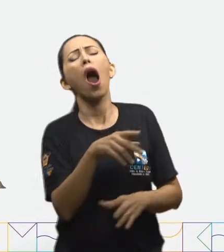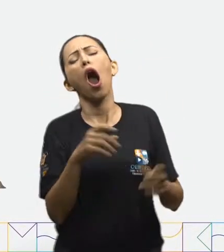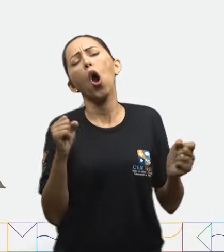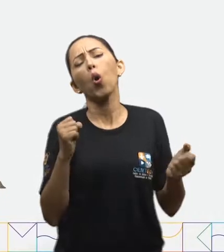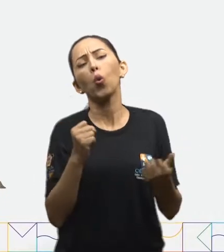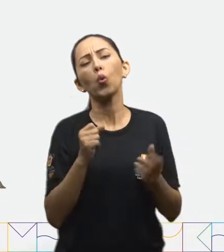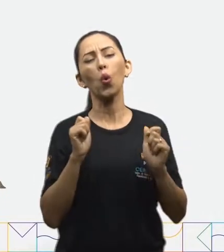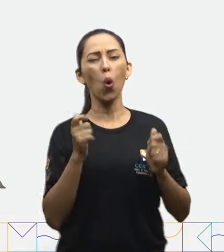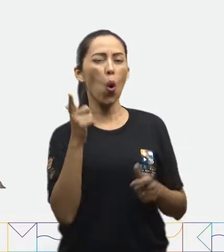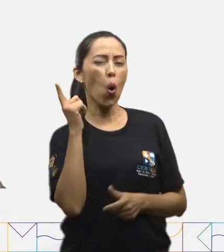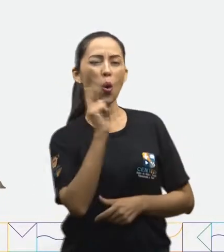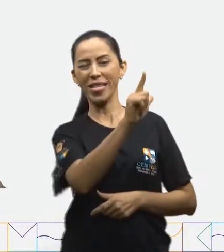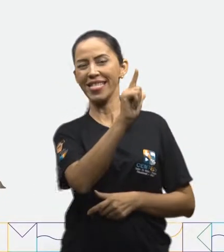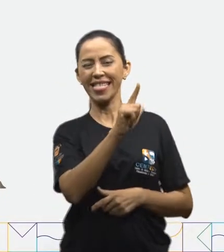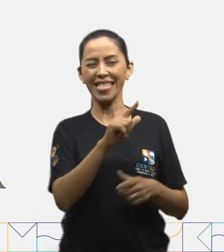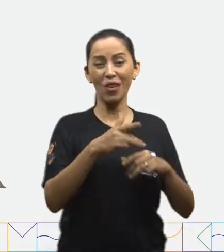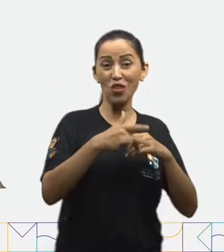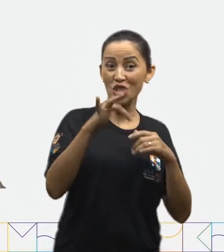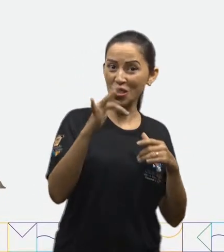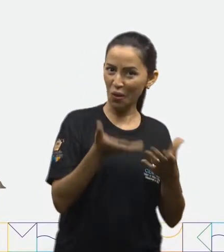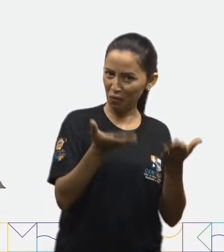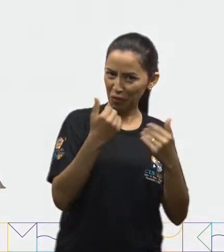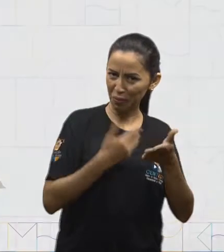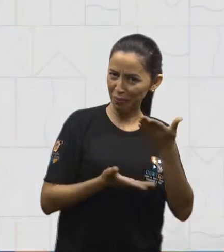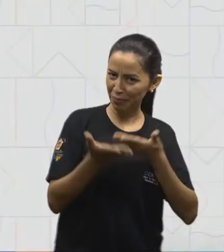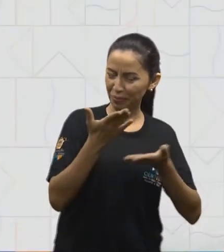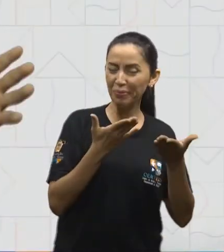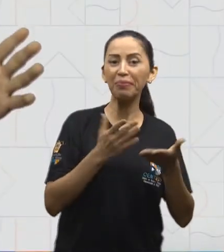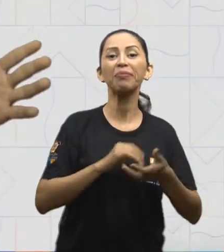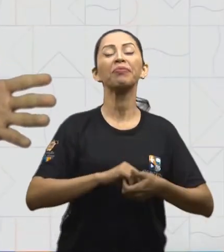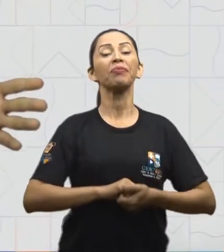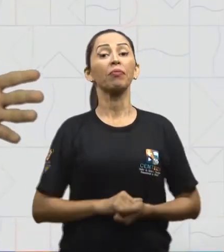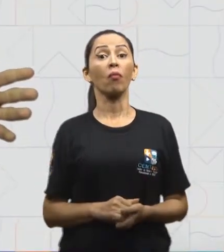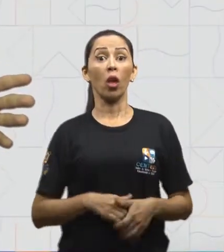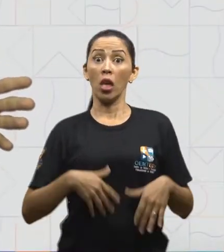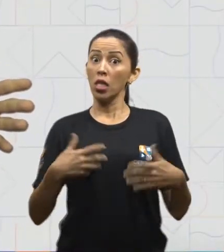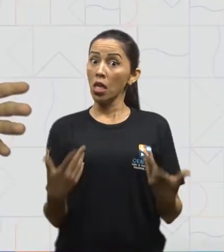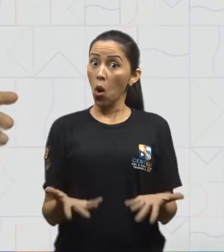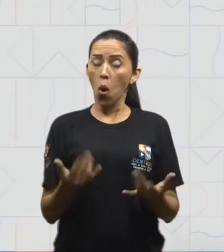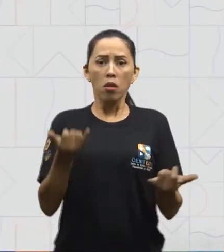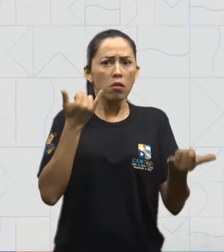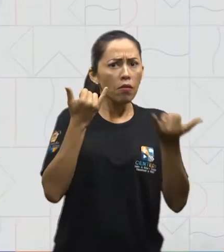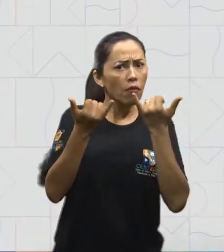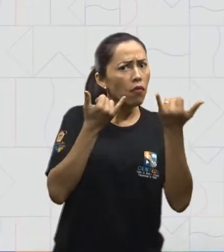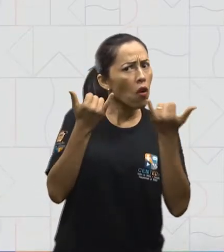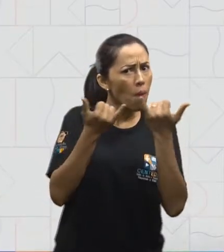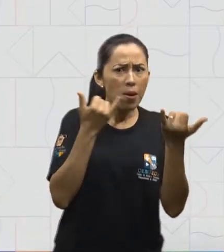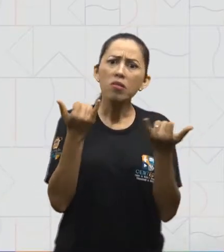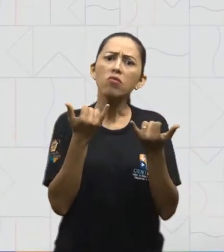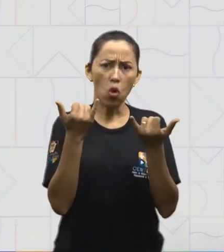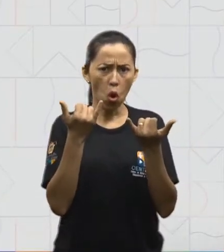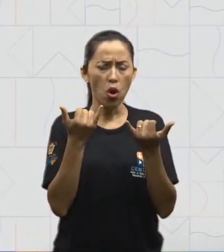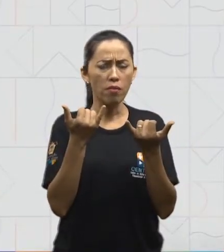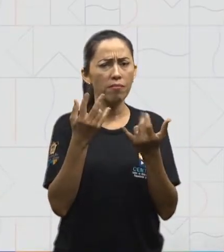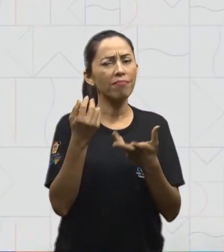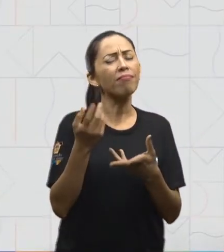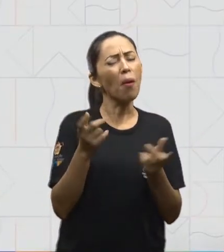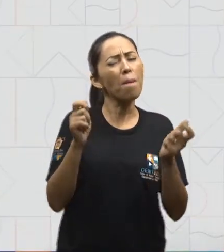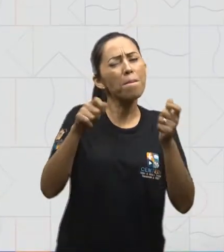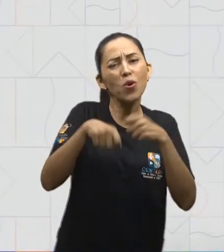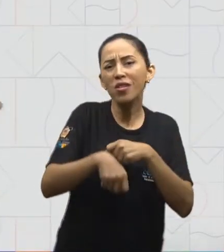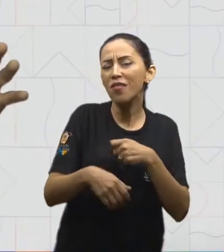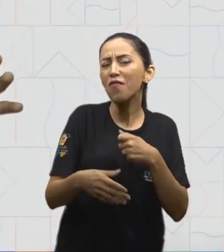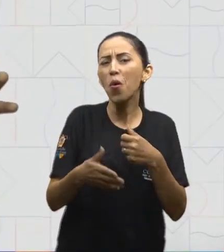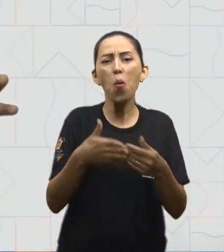tesouro. Parabéns, Joãozinho, bora dividir esse tesouro aí, né? Com essas informações em mãos, era possível ir para qualquer lugar